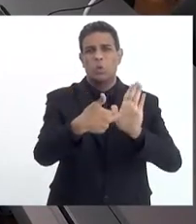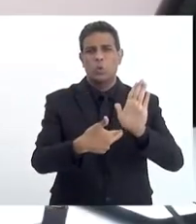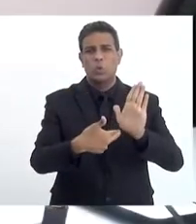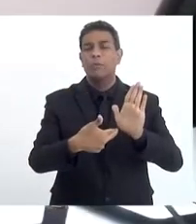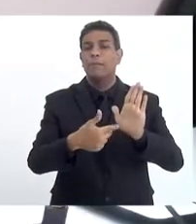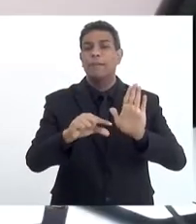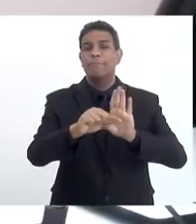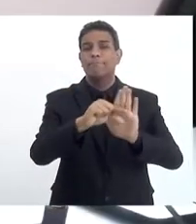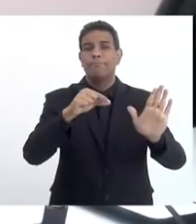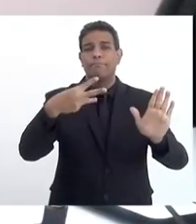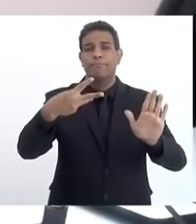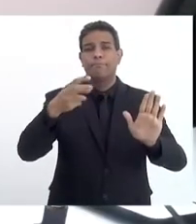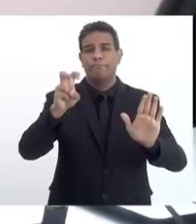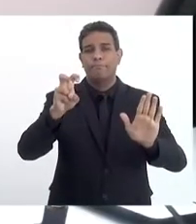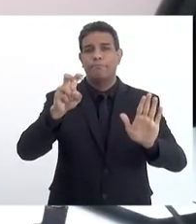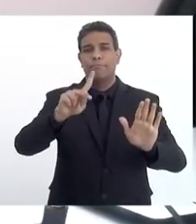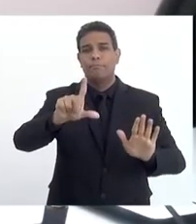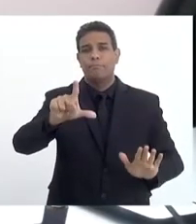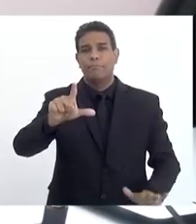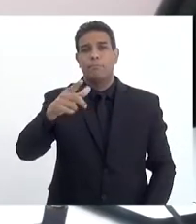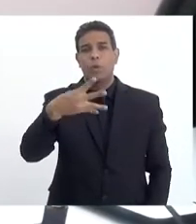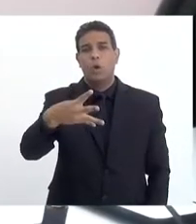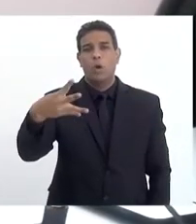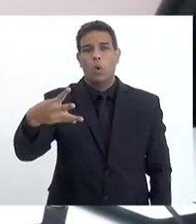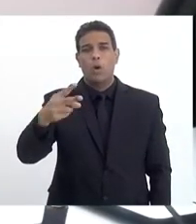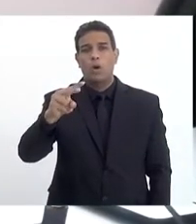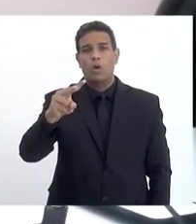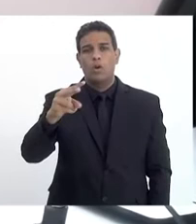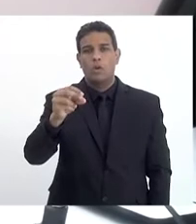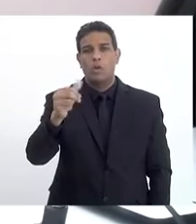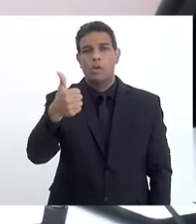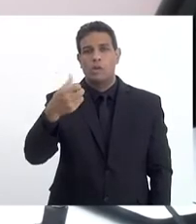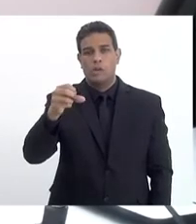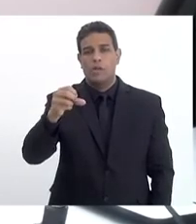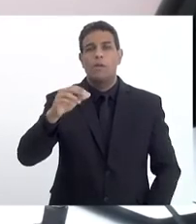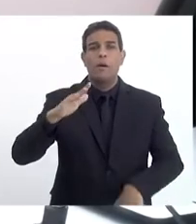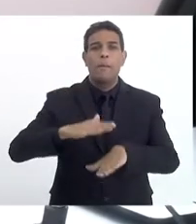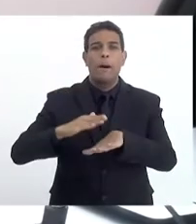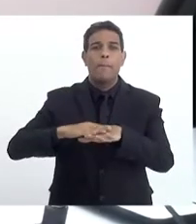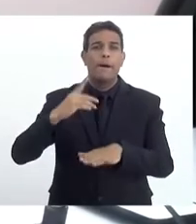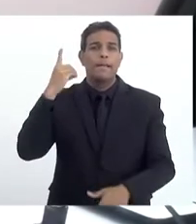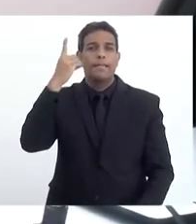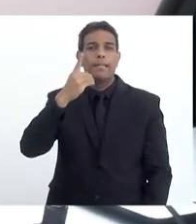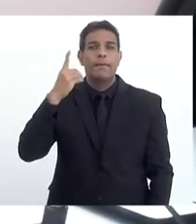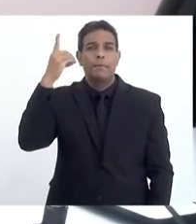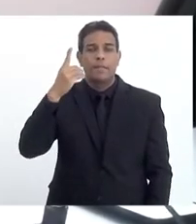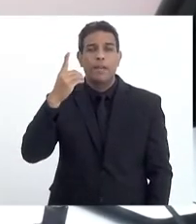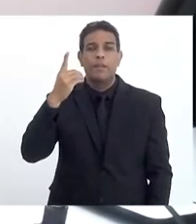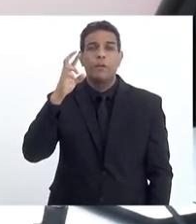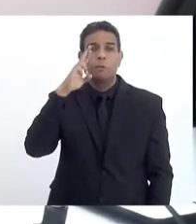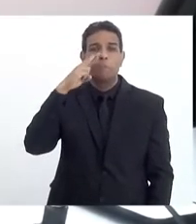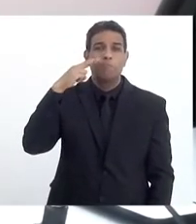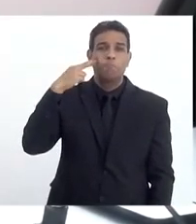35. Projeto de lei 4223/2021, deputado Rosenberg Reis, parecer pela constitucionalidade